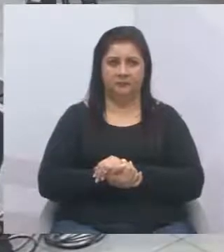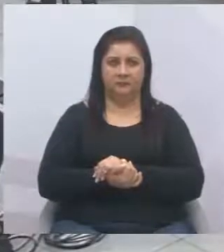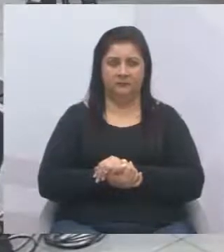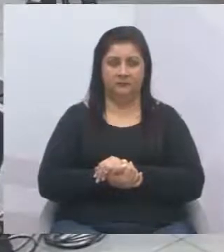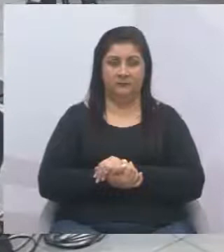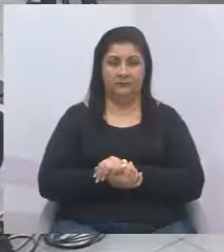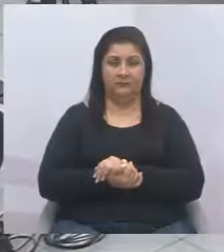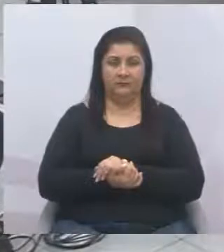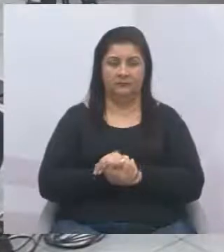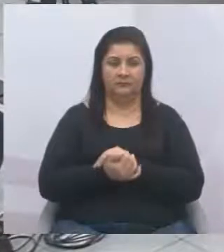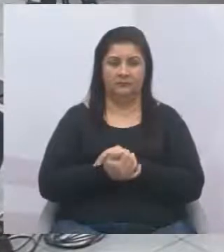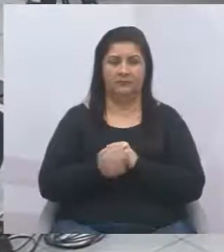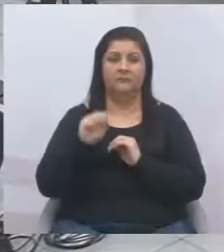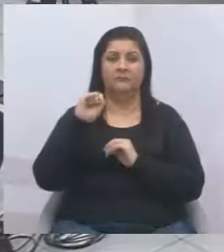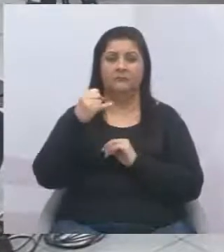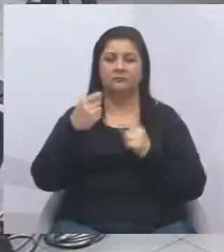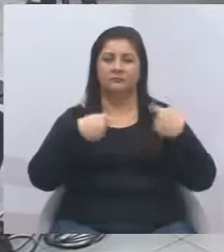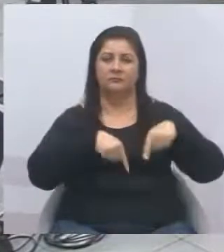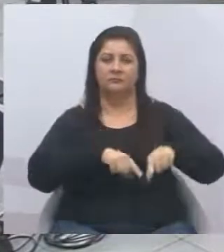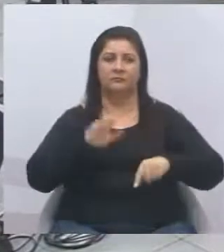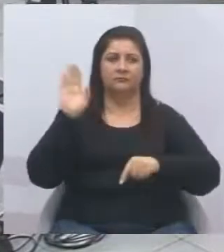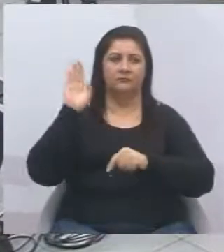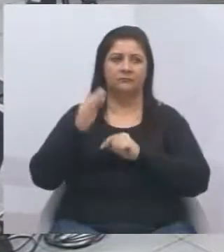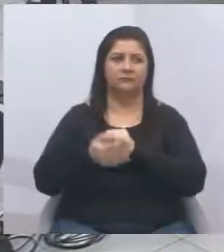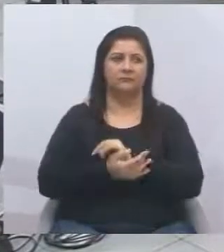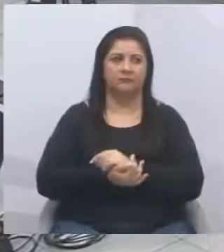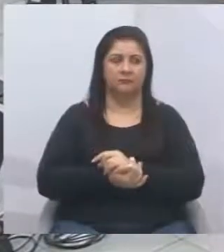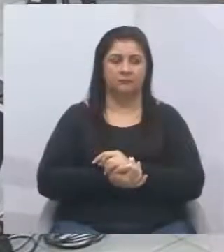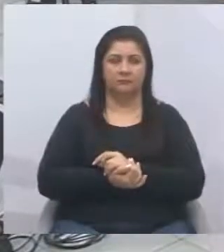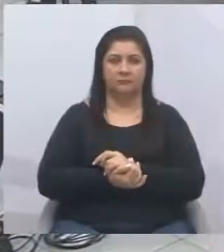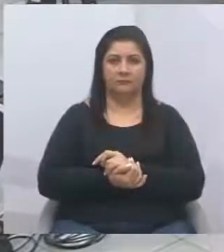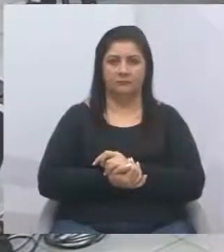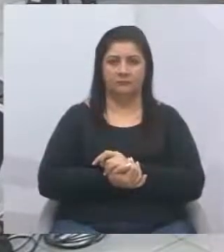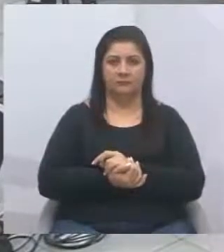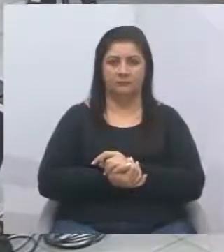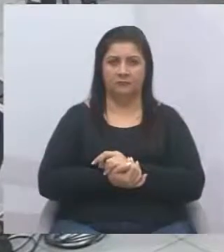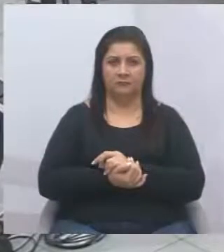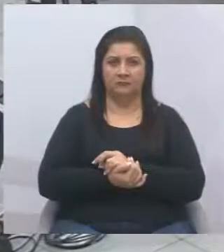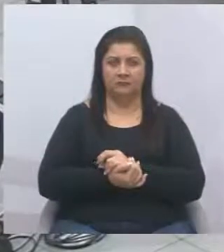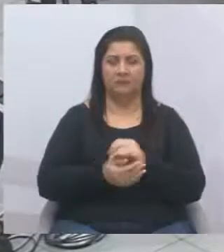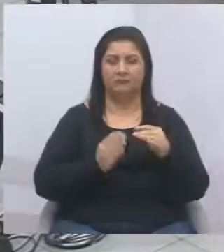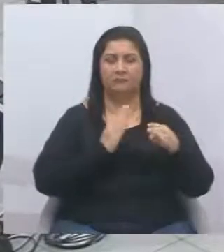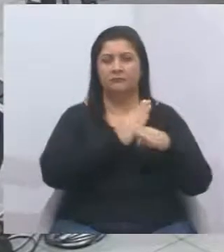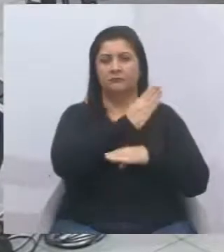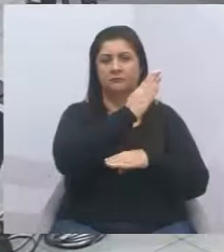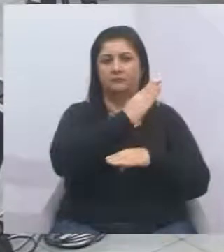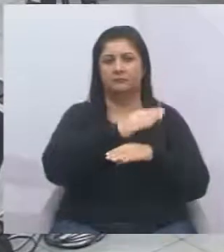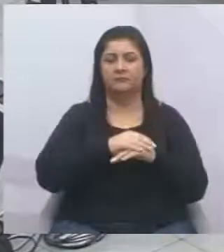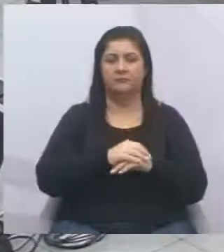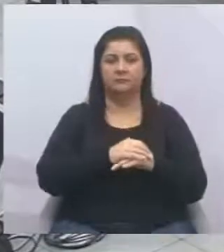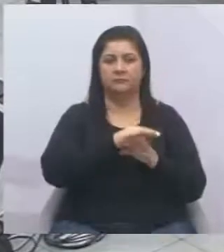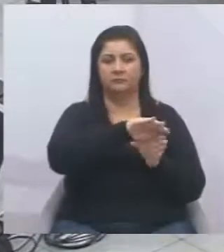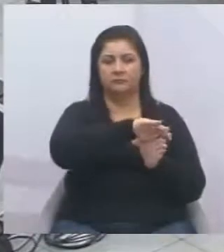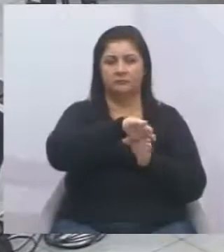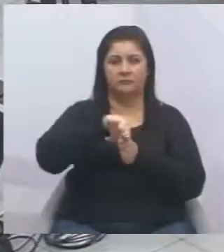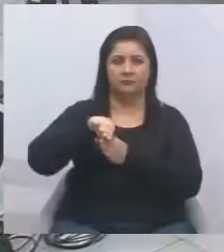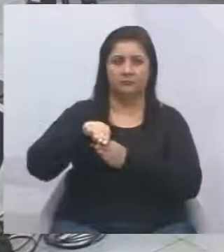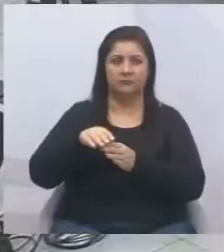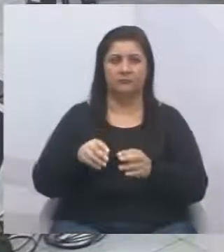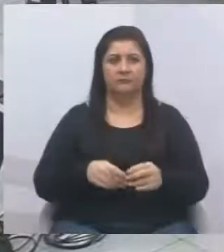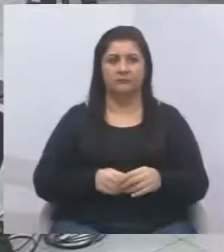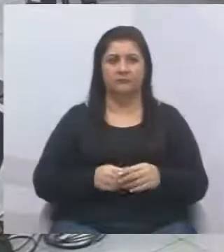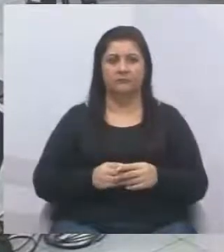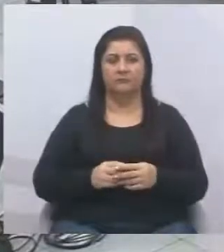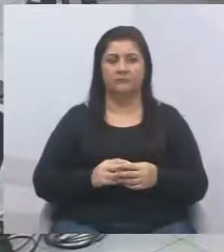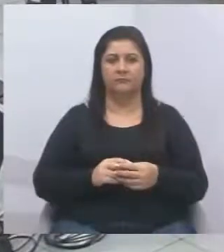Pedido de informação está em votação. Os contrários, por favor, se manifestem levantando os braços. Pedido de informação aprovado. Próximo pedido de